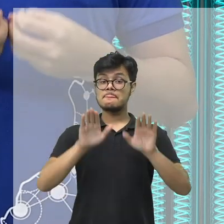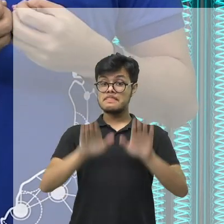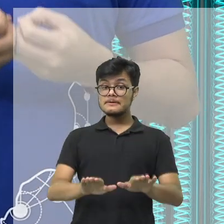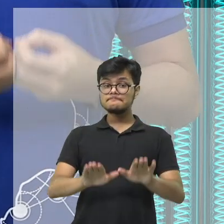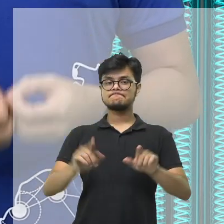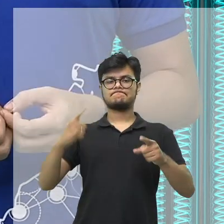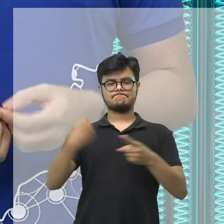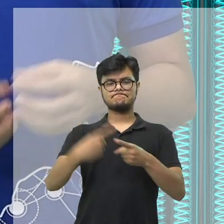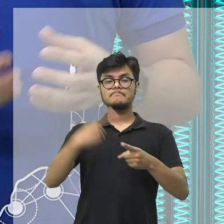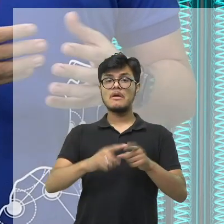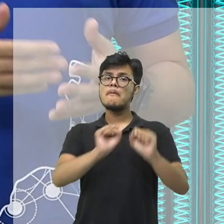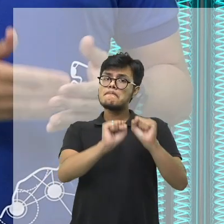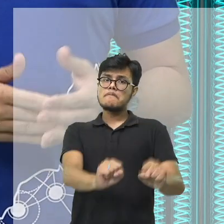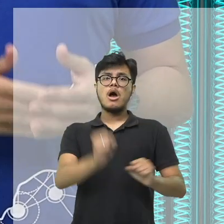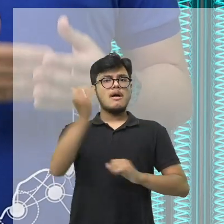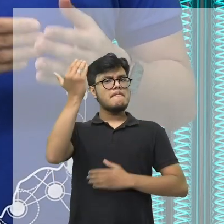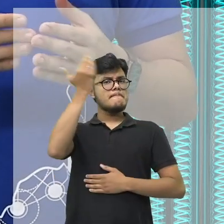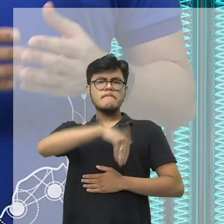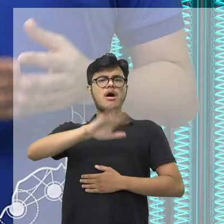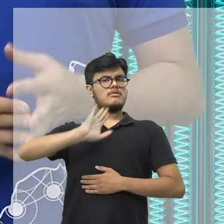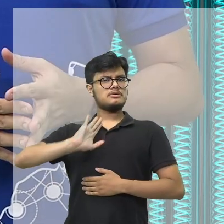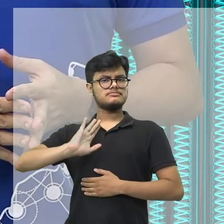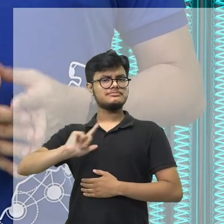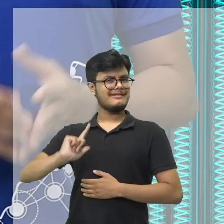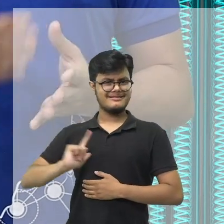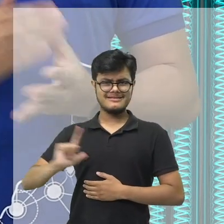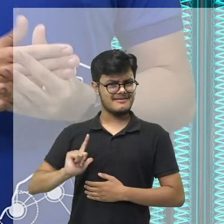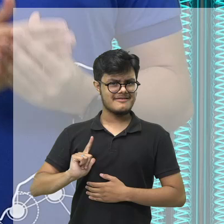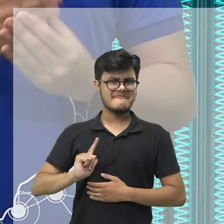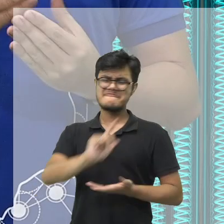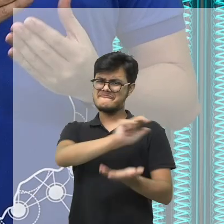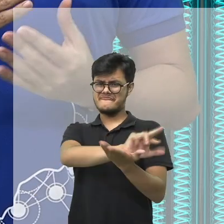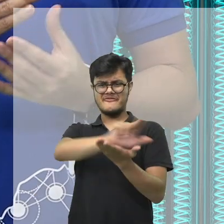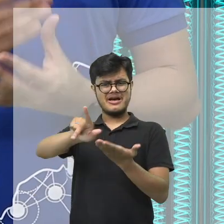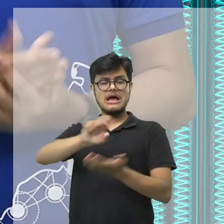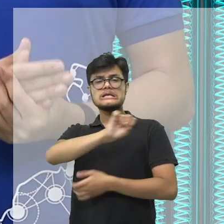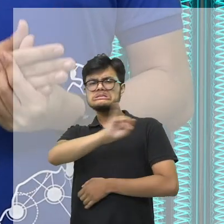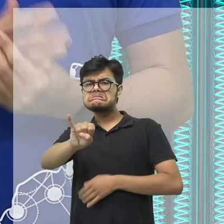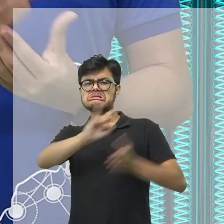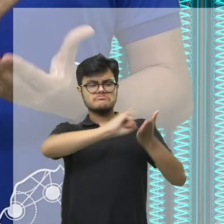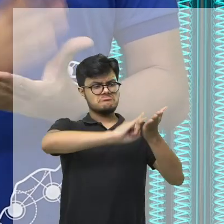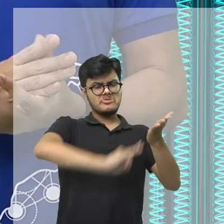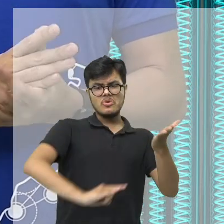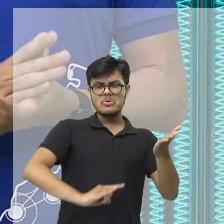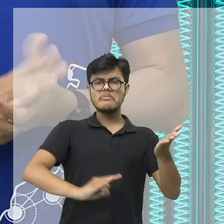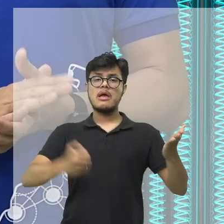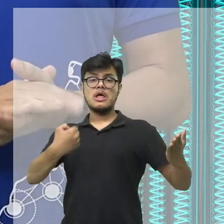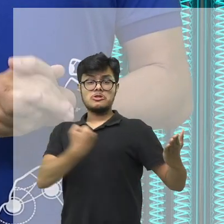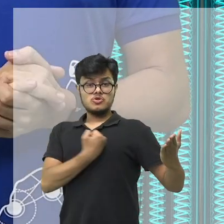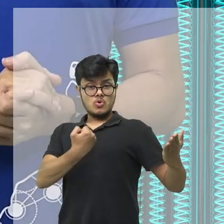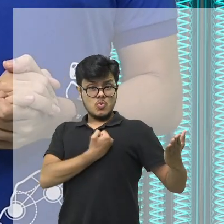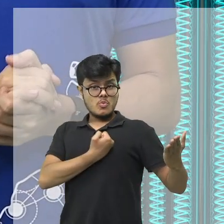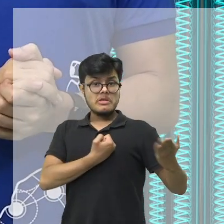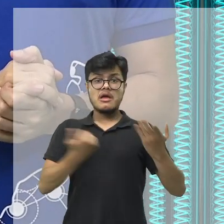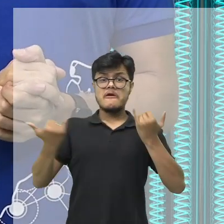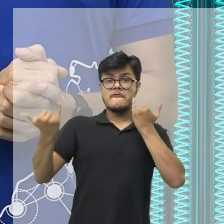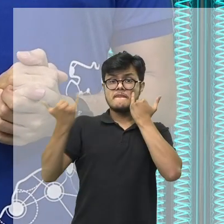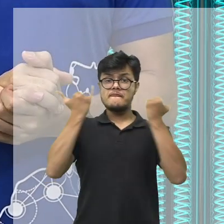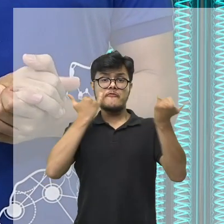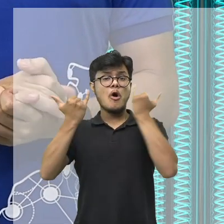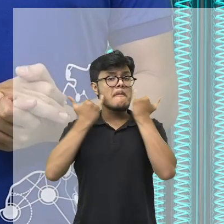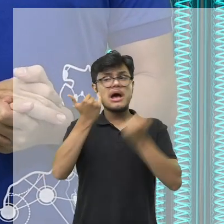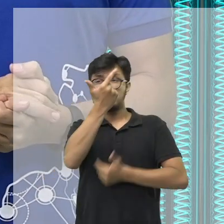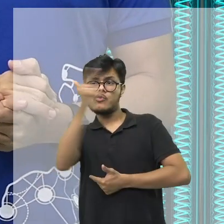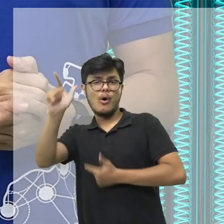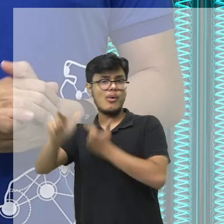ser comprovado de alguma maneira, seja através de documentos, números ou outra